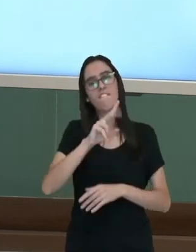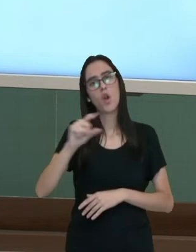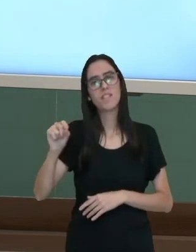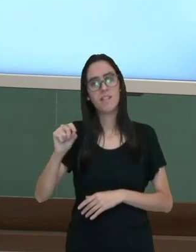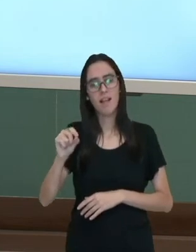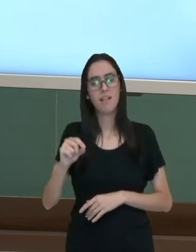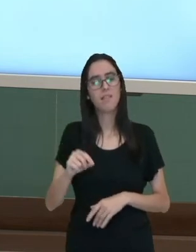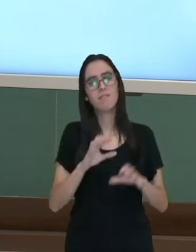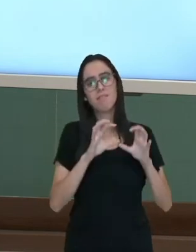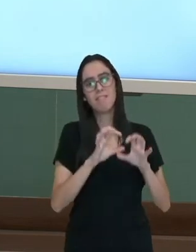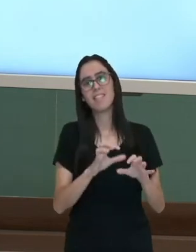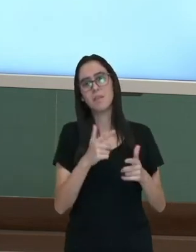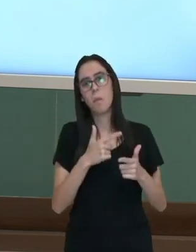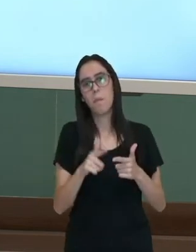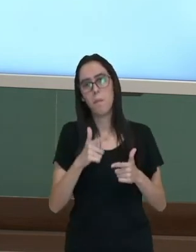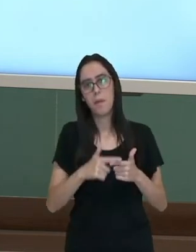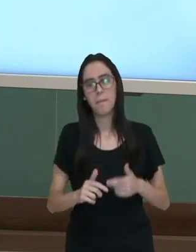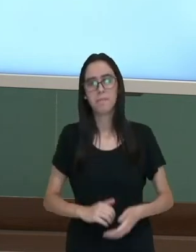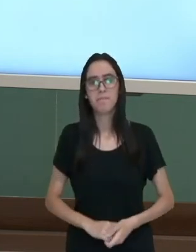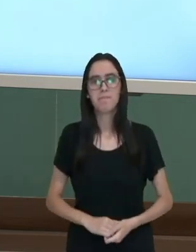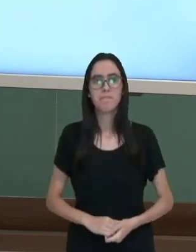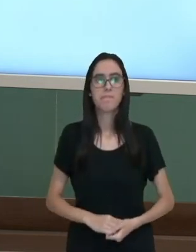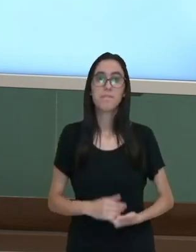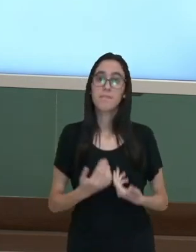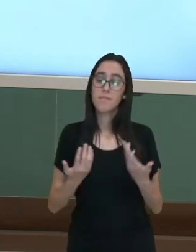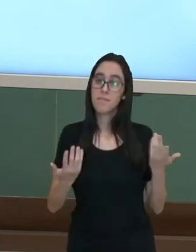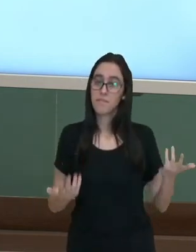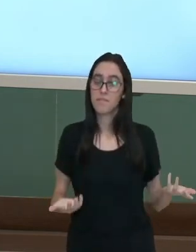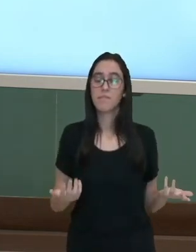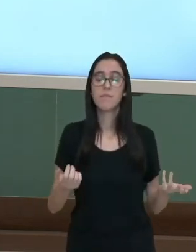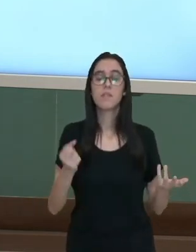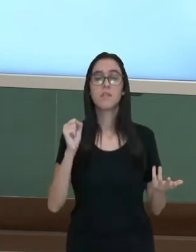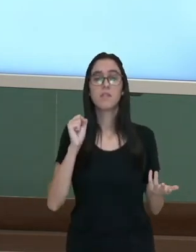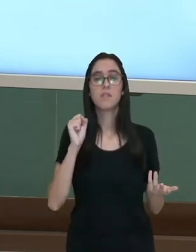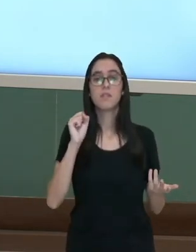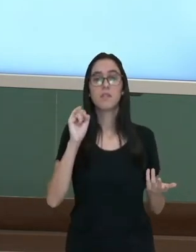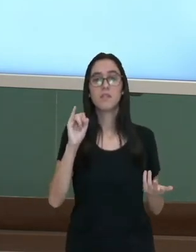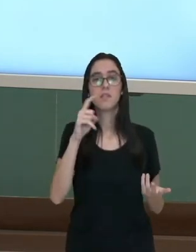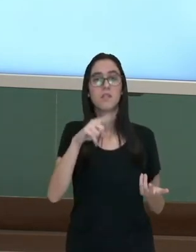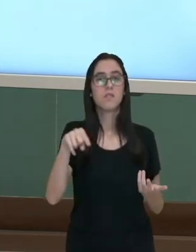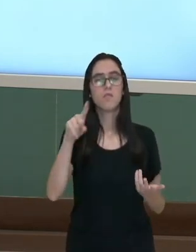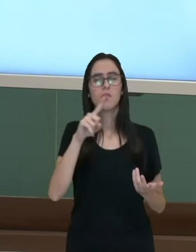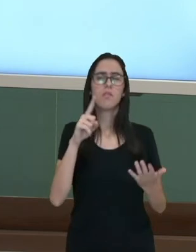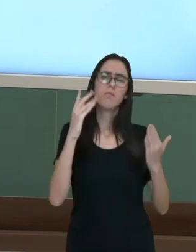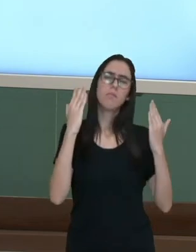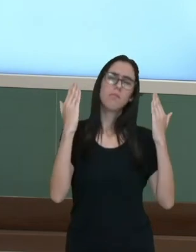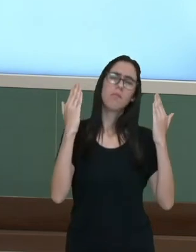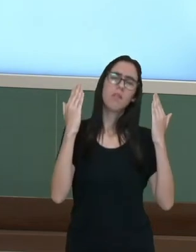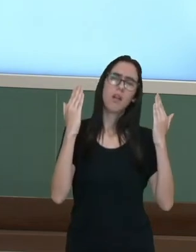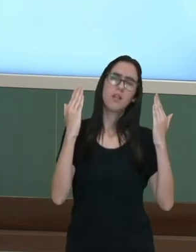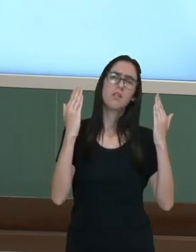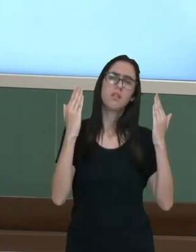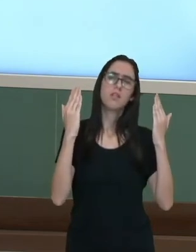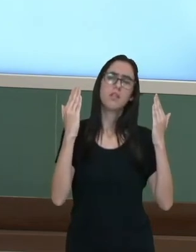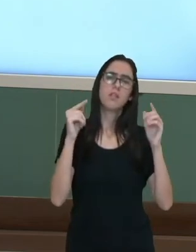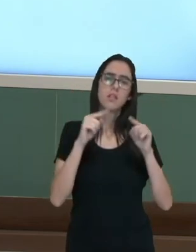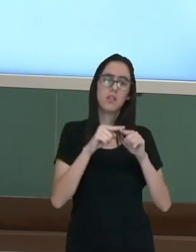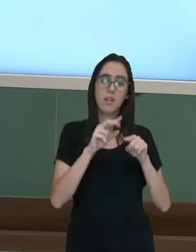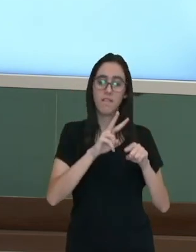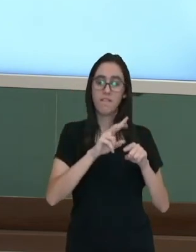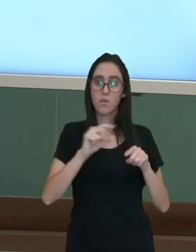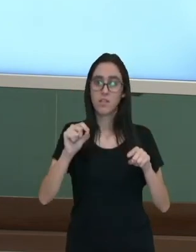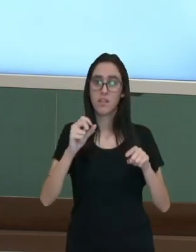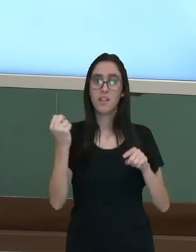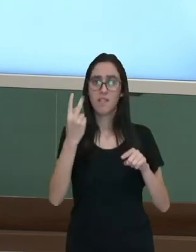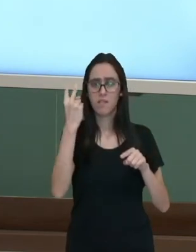esse que é o BO. Então, se você for analisar, por exemplo, essa velocidade, né, você vai perceber que é um valor relativamente